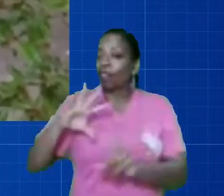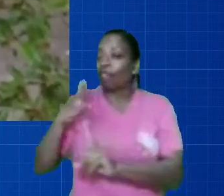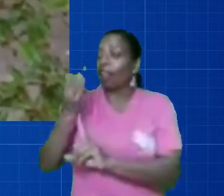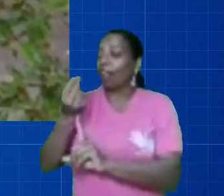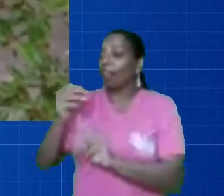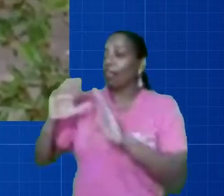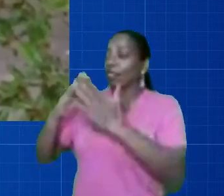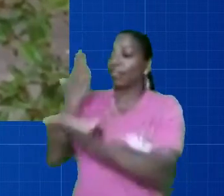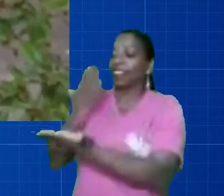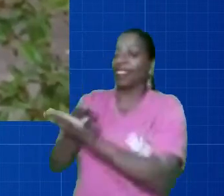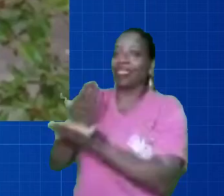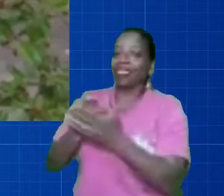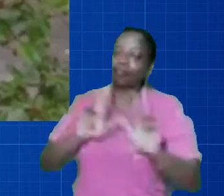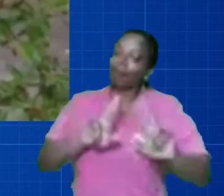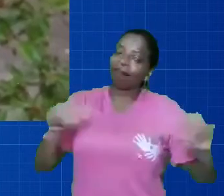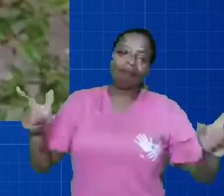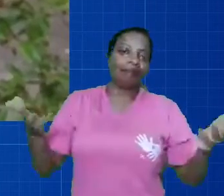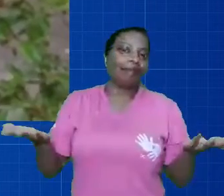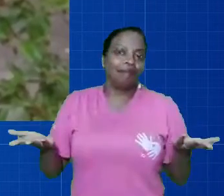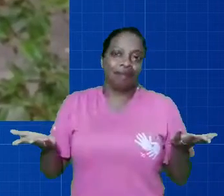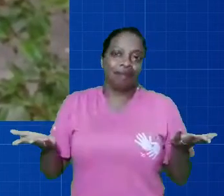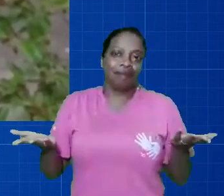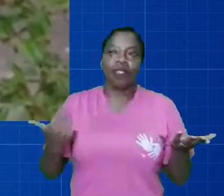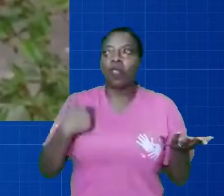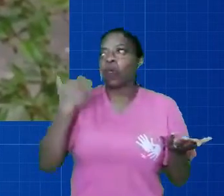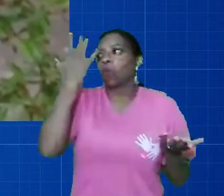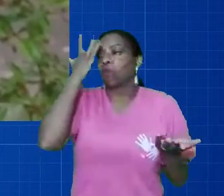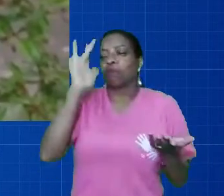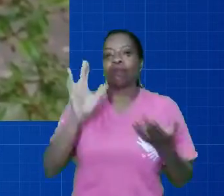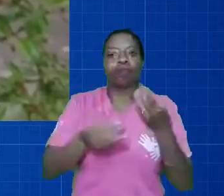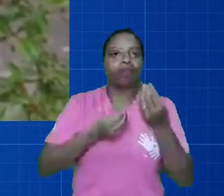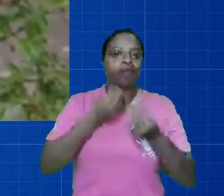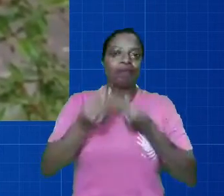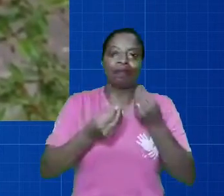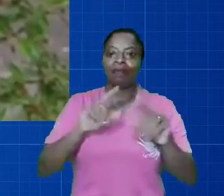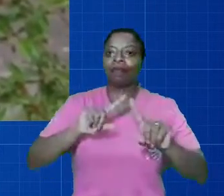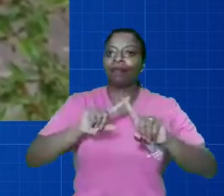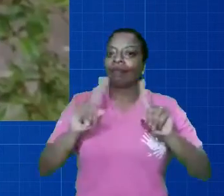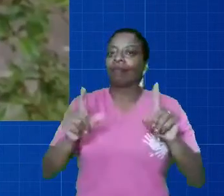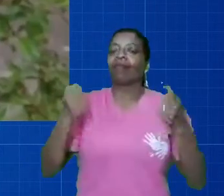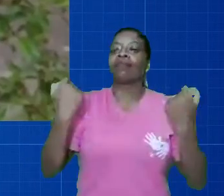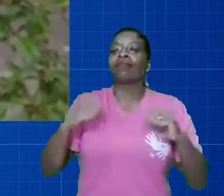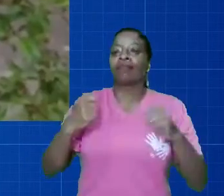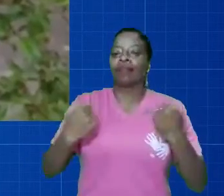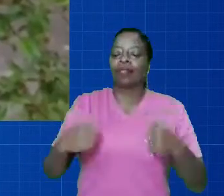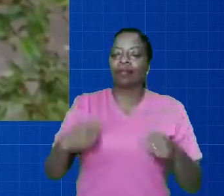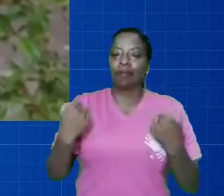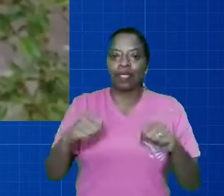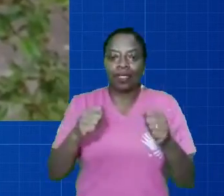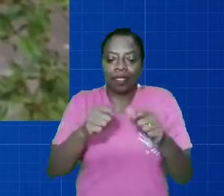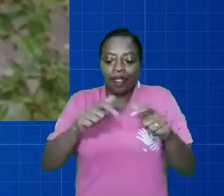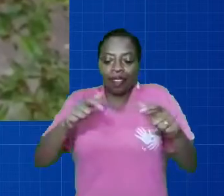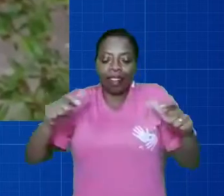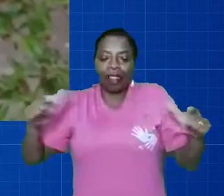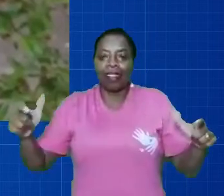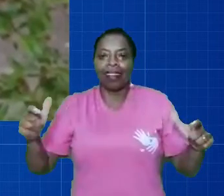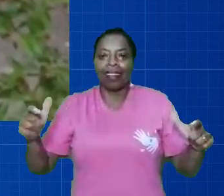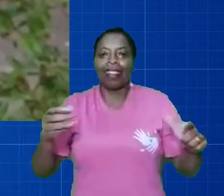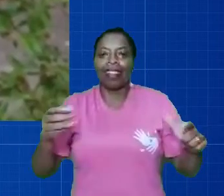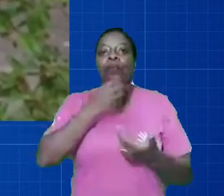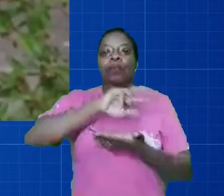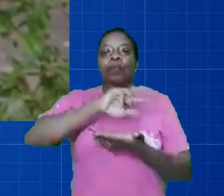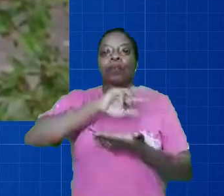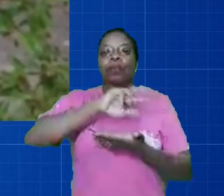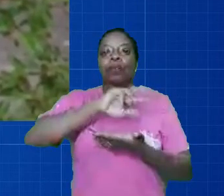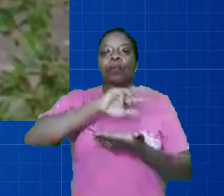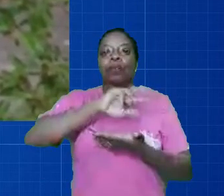eu acho que cada vez mais tem que se ampliar essa possibilidade deles terem essa oportunidade de vivenciar